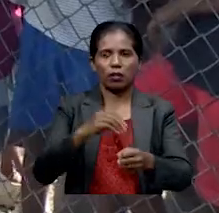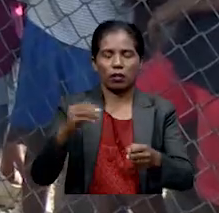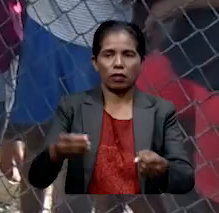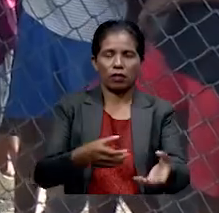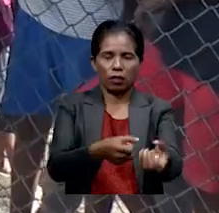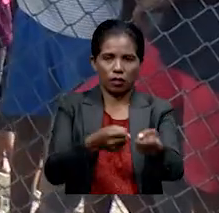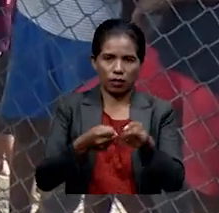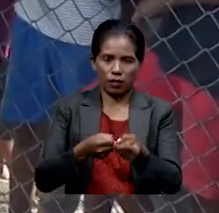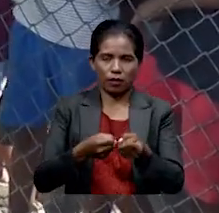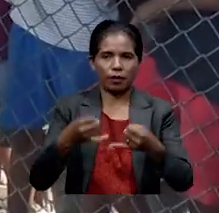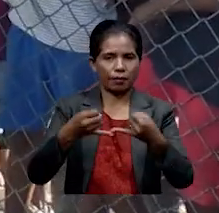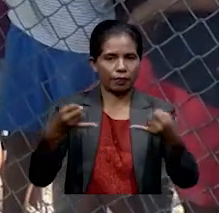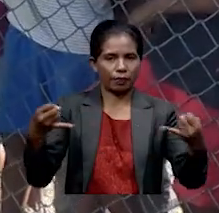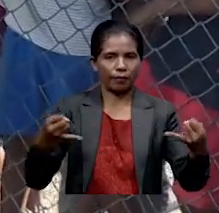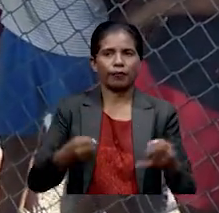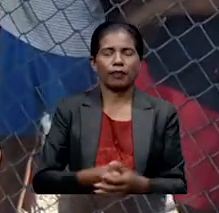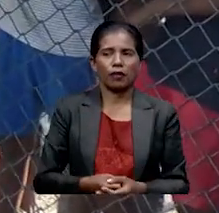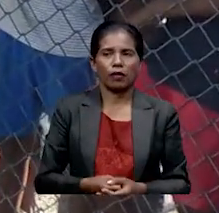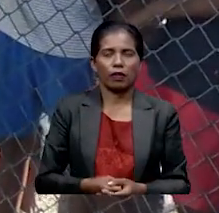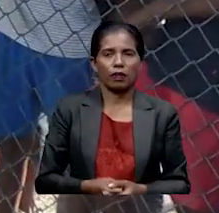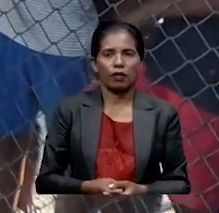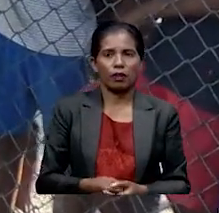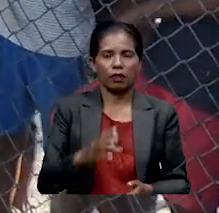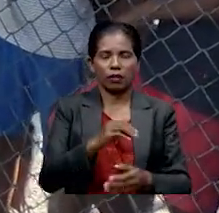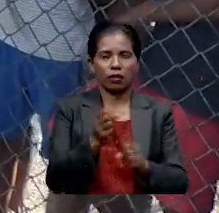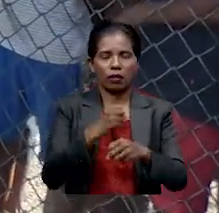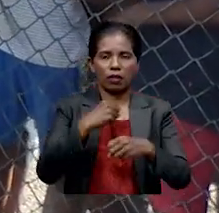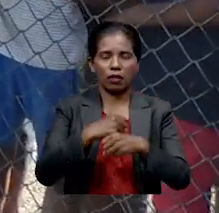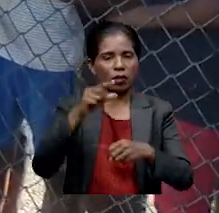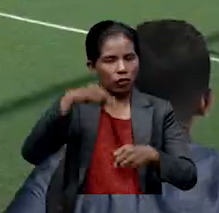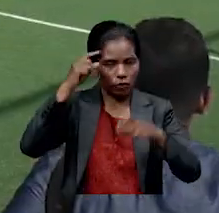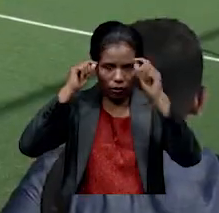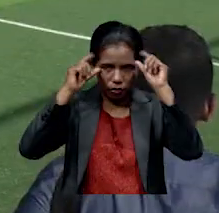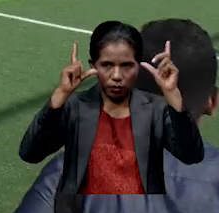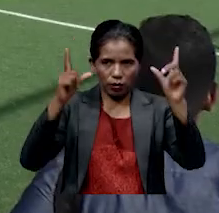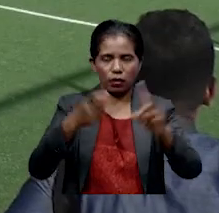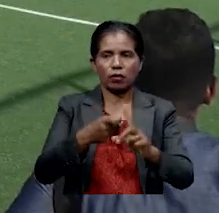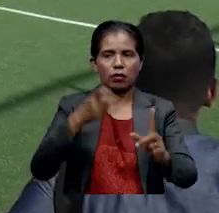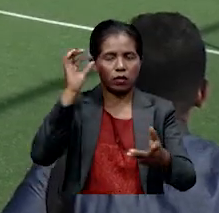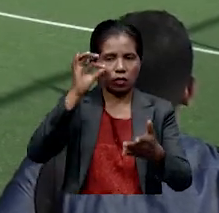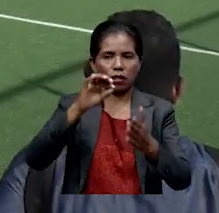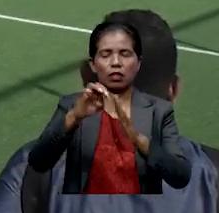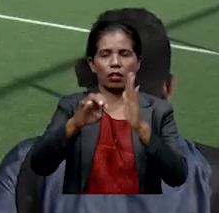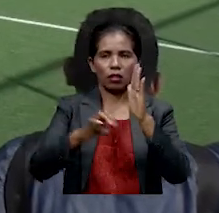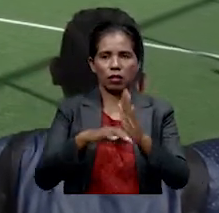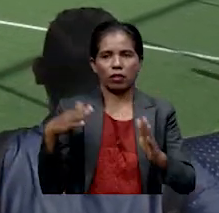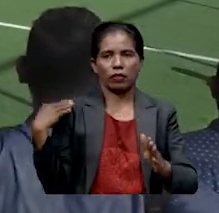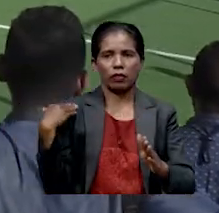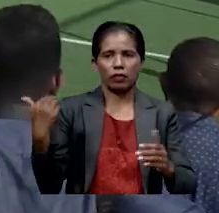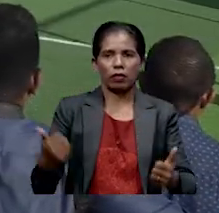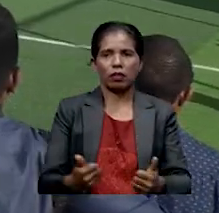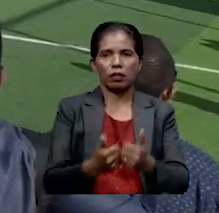Tallinn. Enquanto molo que a construção para campo refere, governo Timor-Leste e o secretaria de Estado de Juventude e